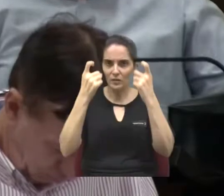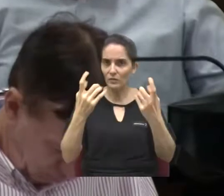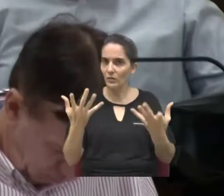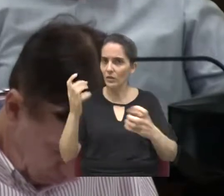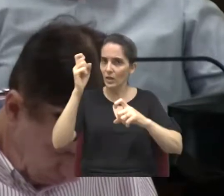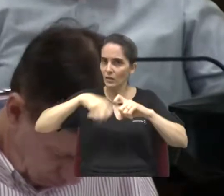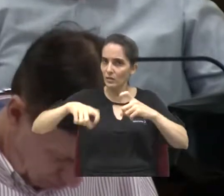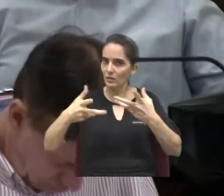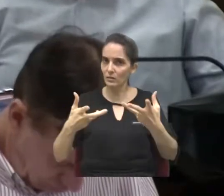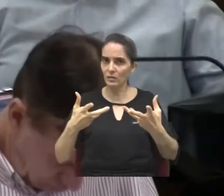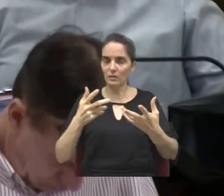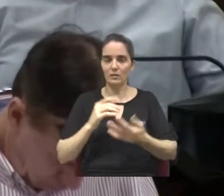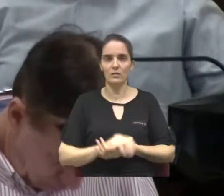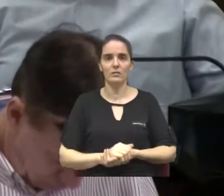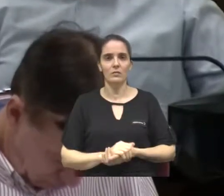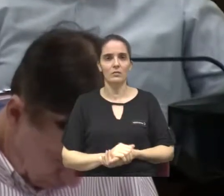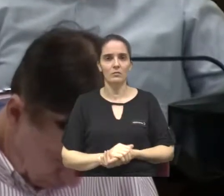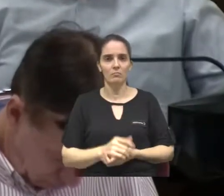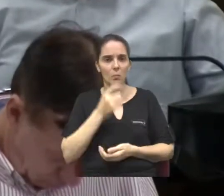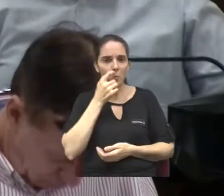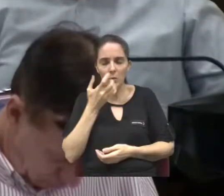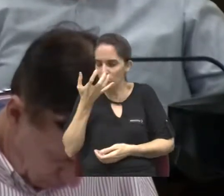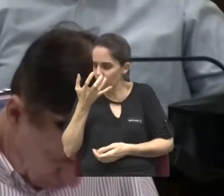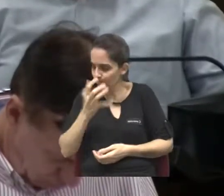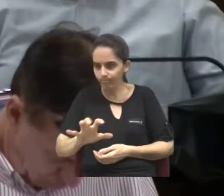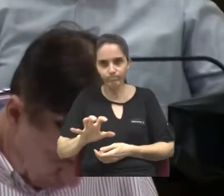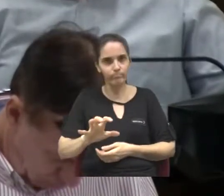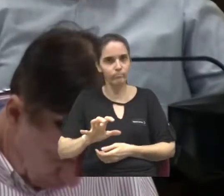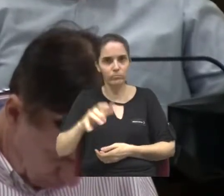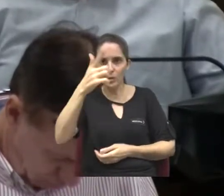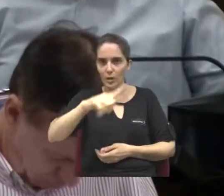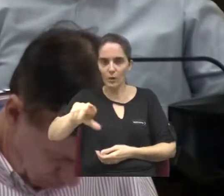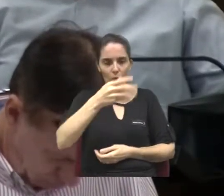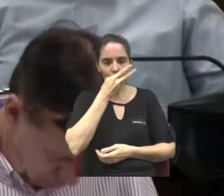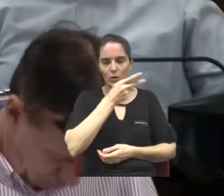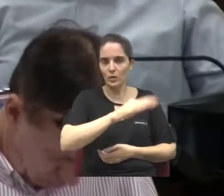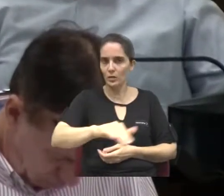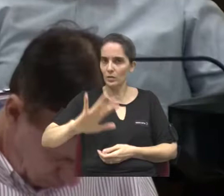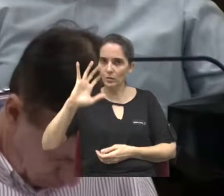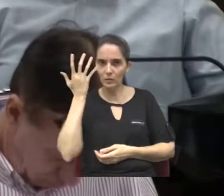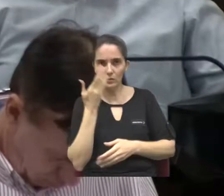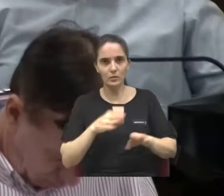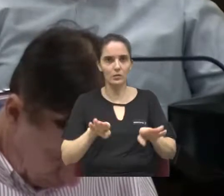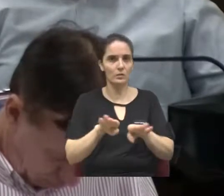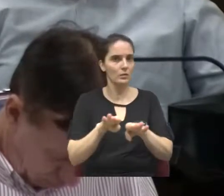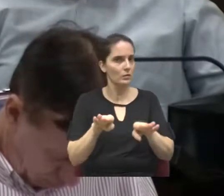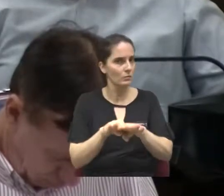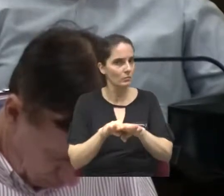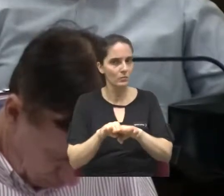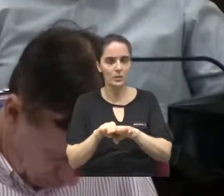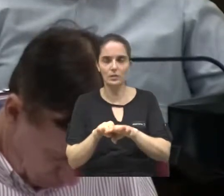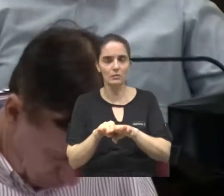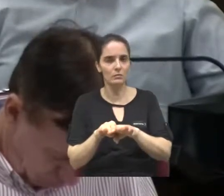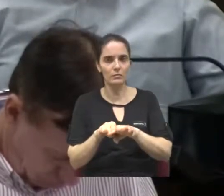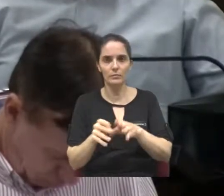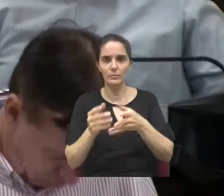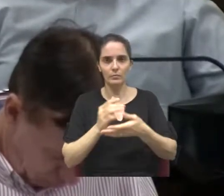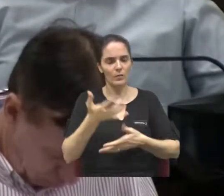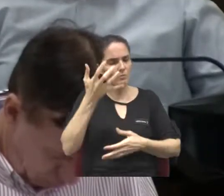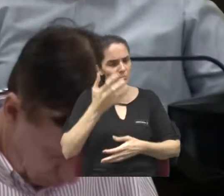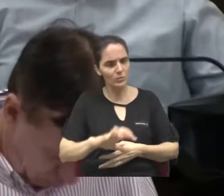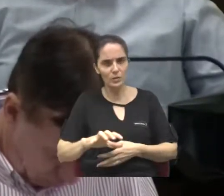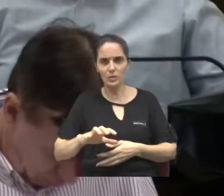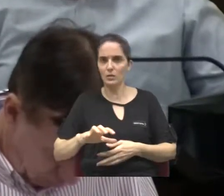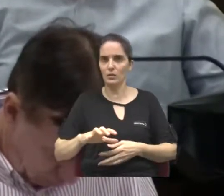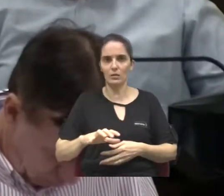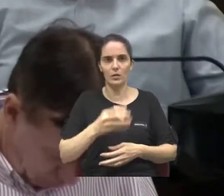dessa. Algo que eu não quero que nenhuma outra criança passe por um constrangimento desse, não quero